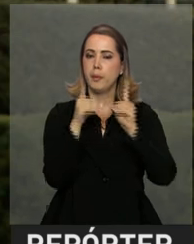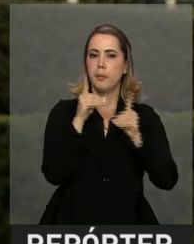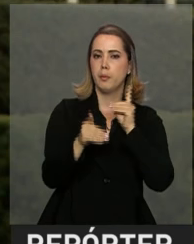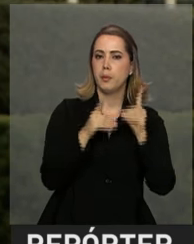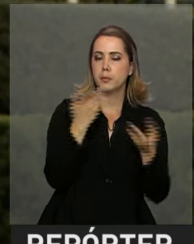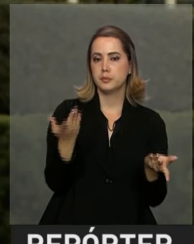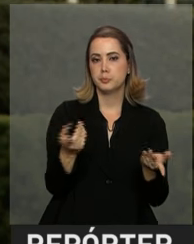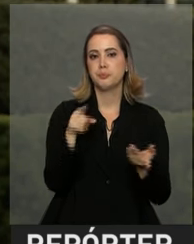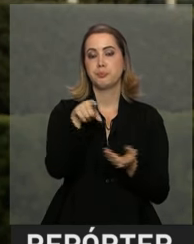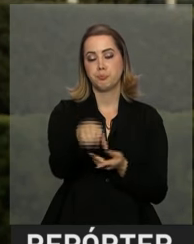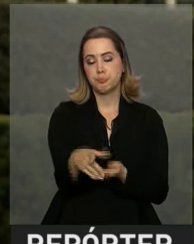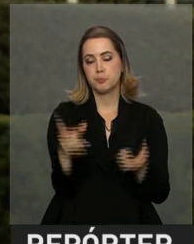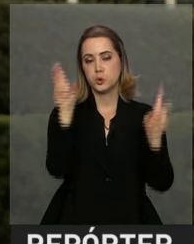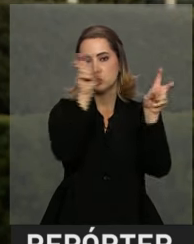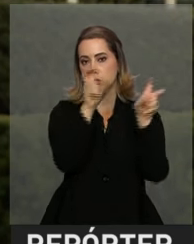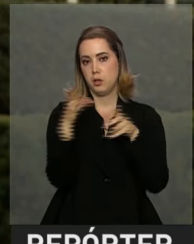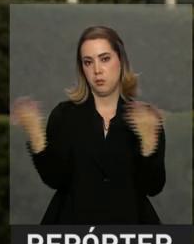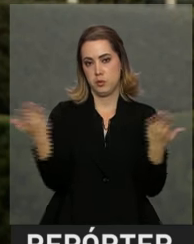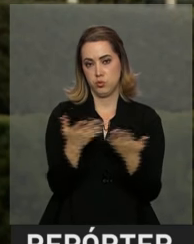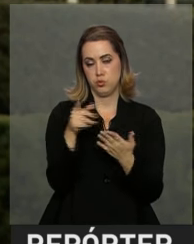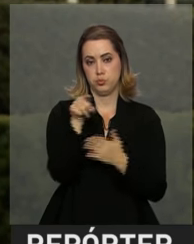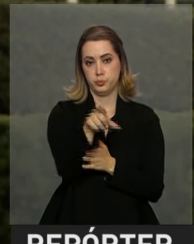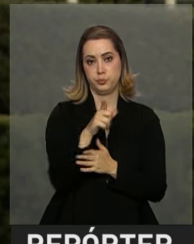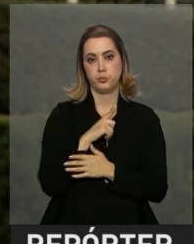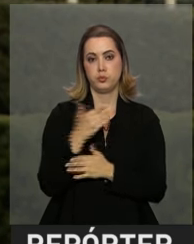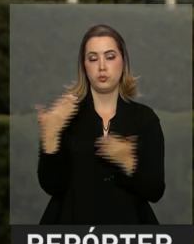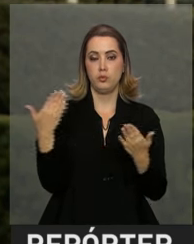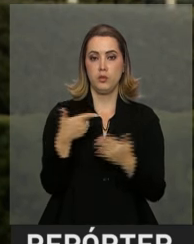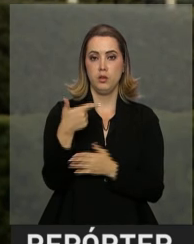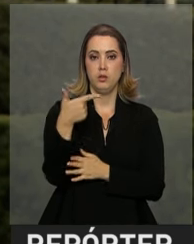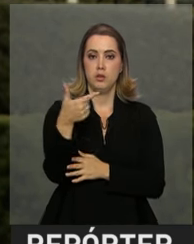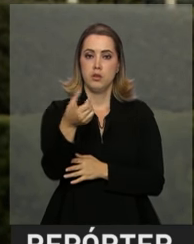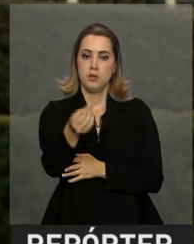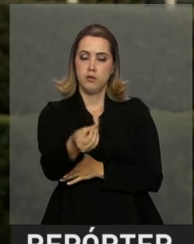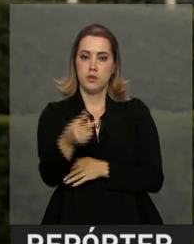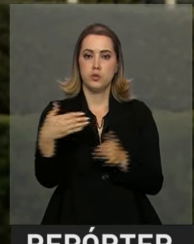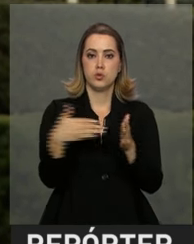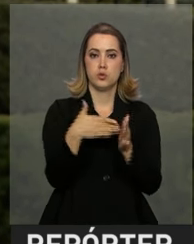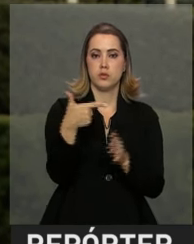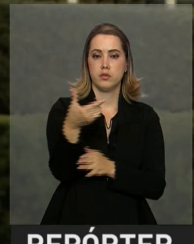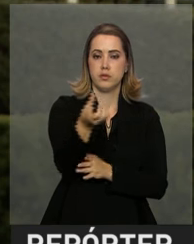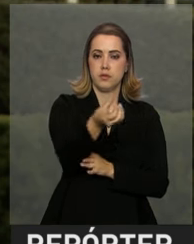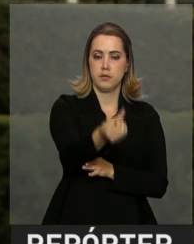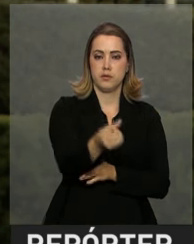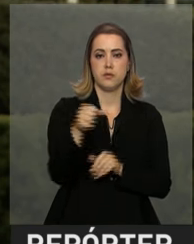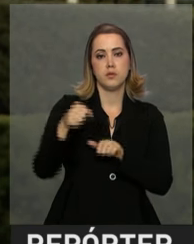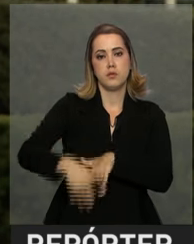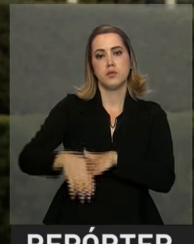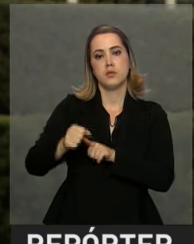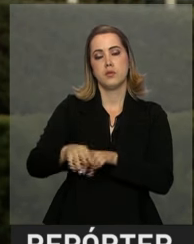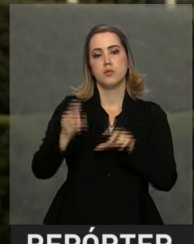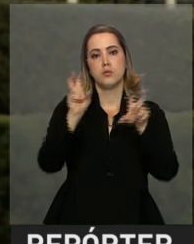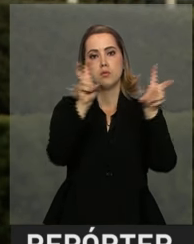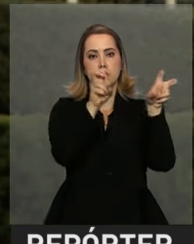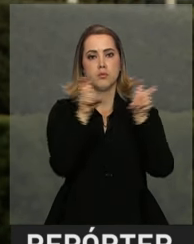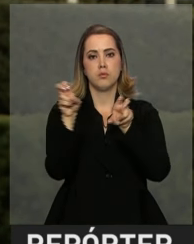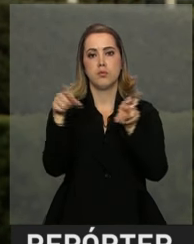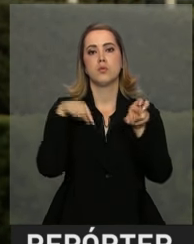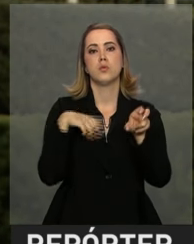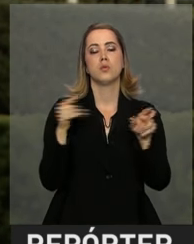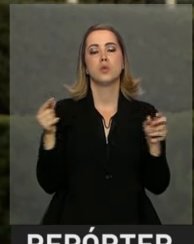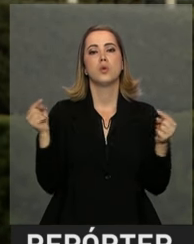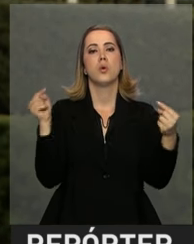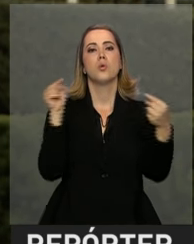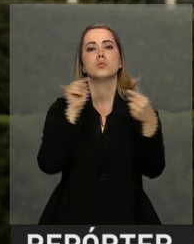da atualidade. A assembleia deste ano vai do dia 20 a 26 de setembro e tem como tema principal os